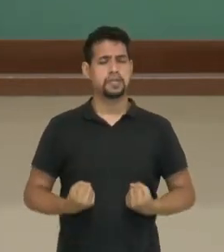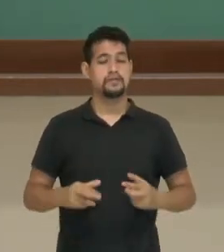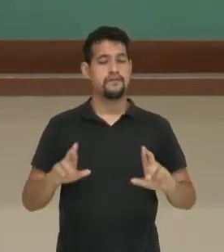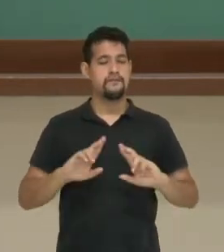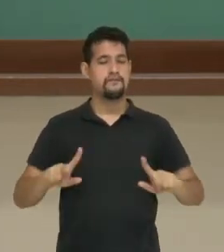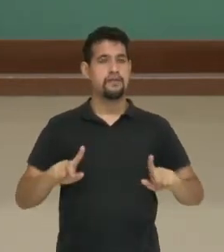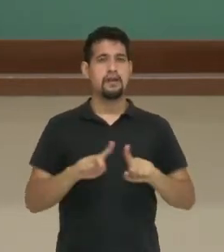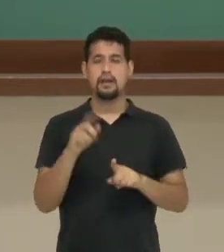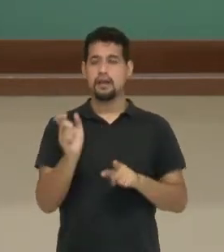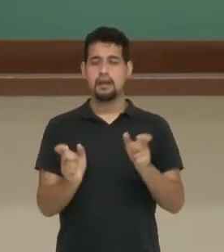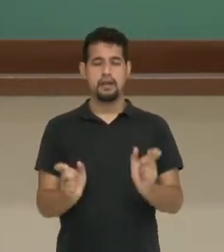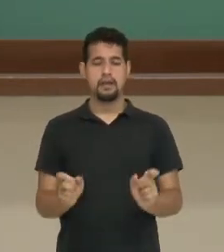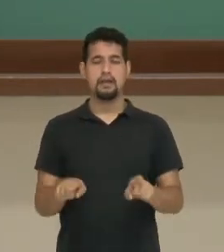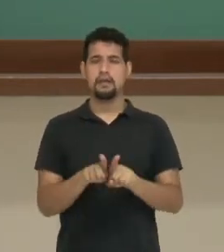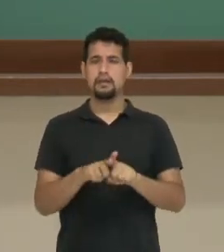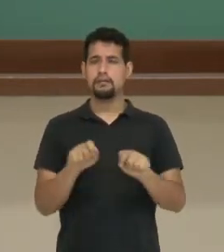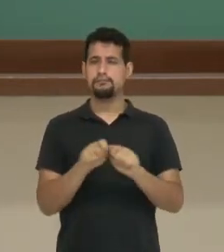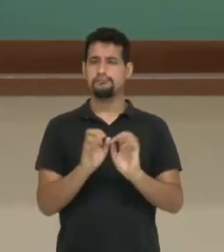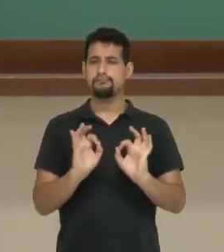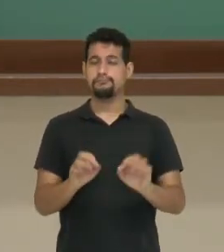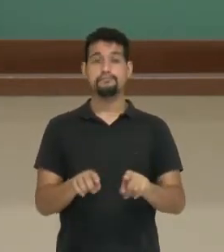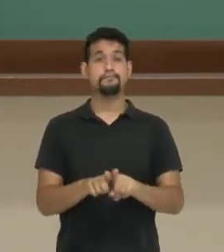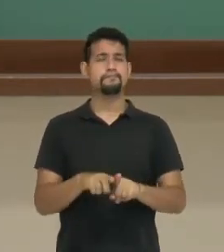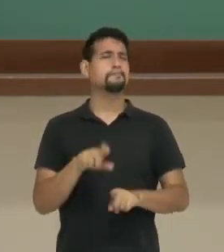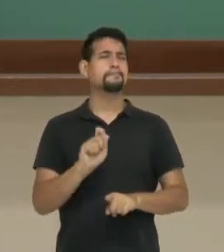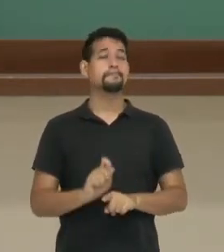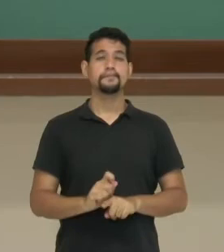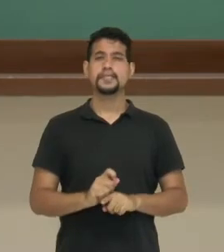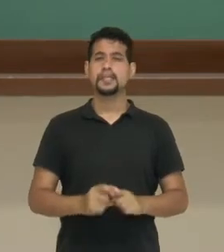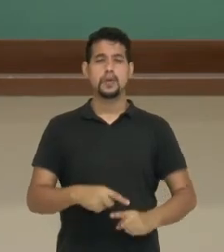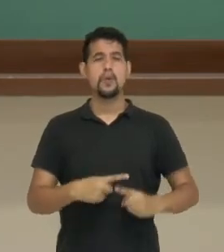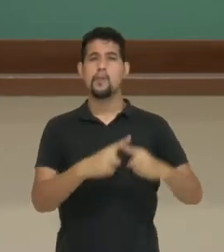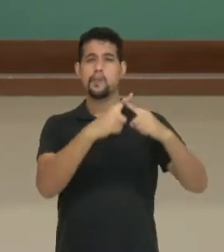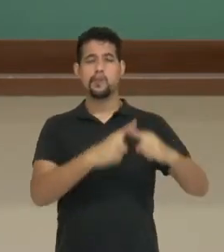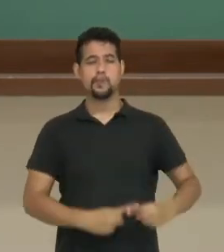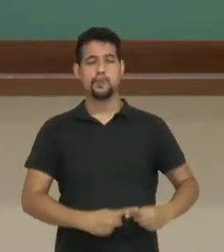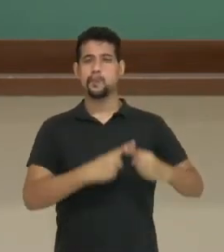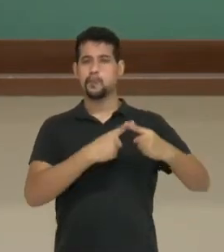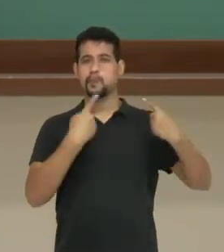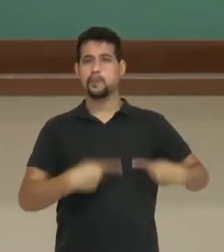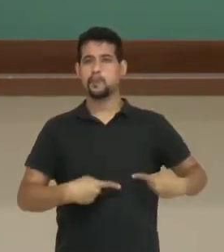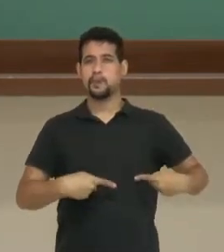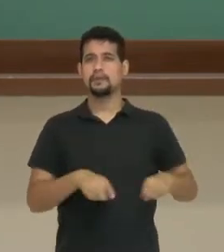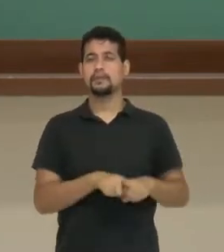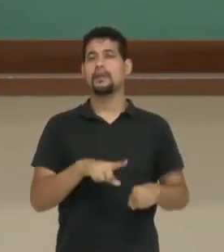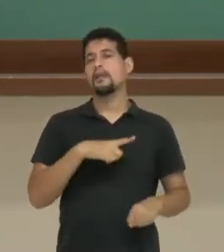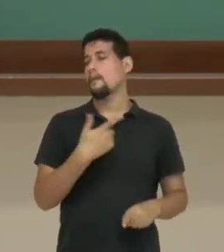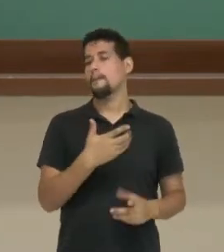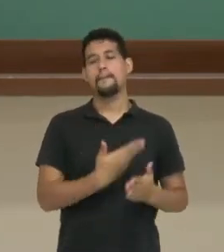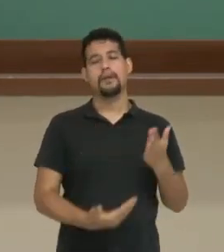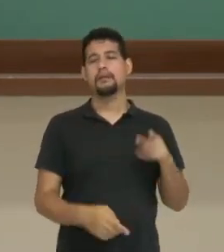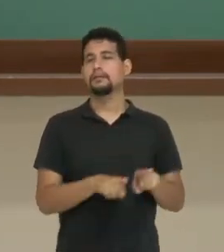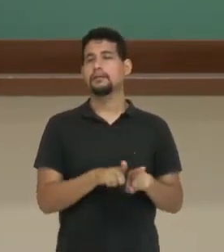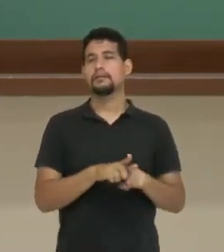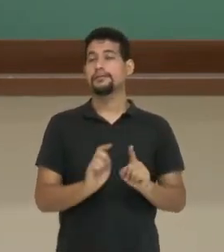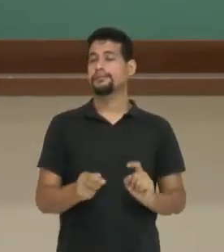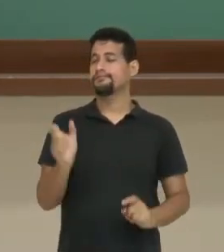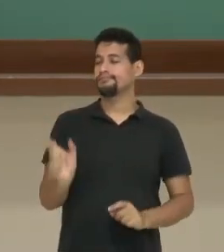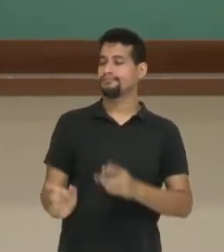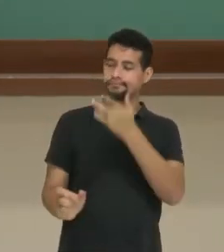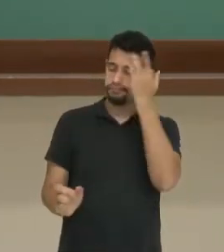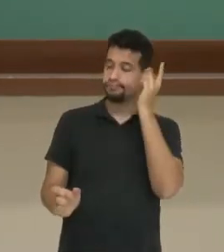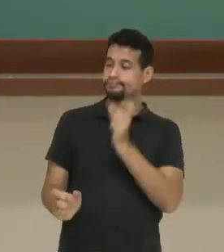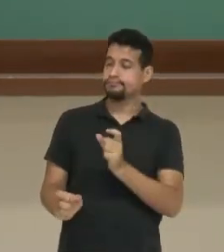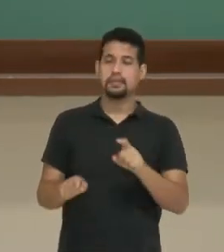essas categorias são estabelecidas para que a disputa seja justa e não haja prejuízo, né, entre um oponente e o